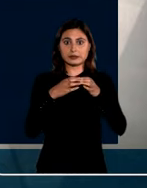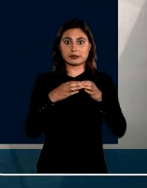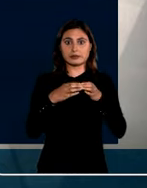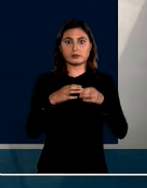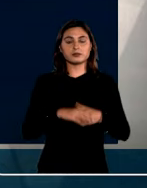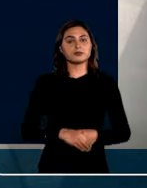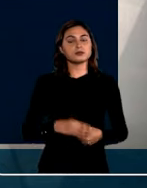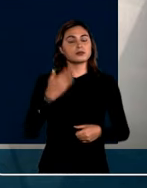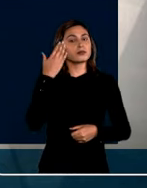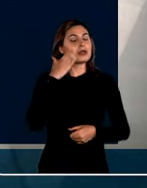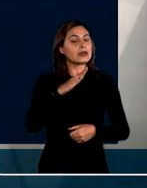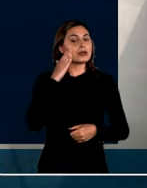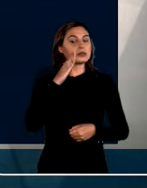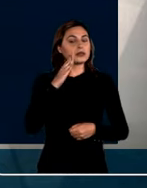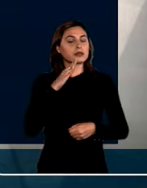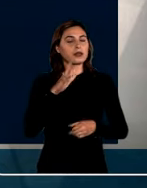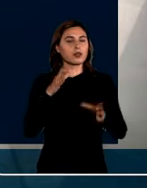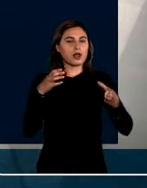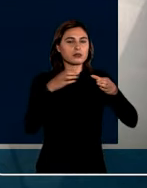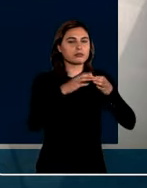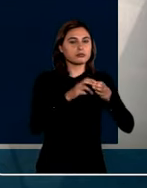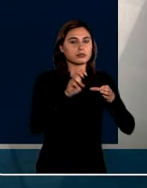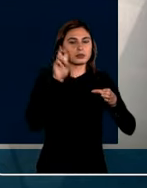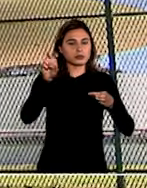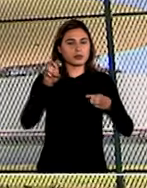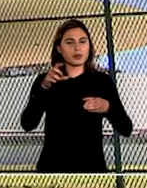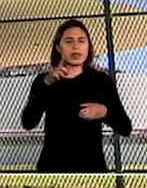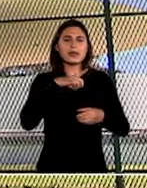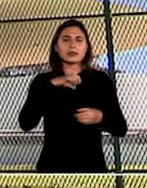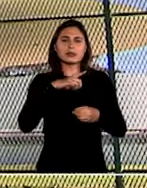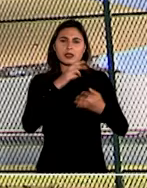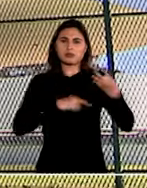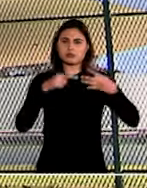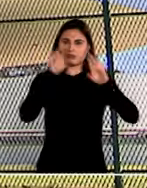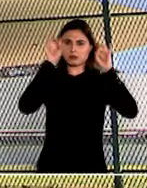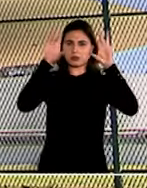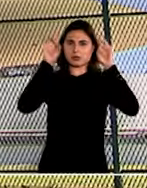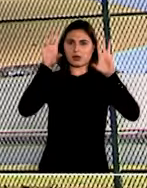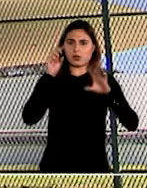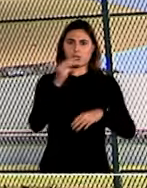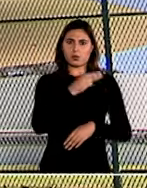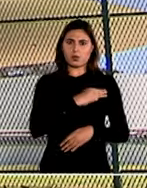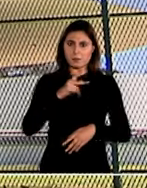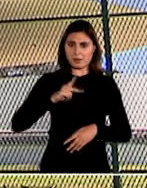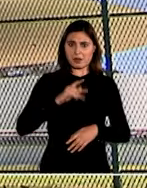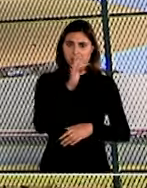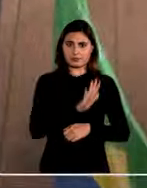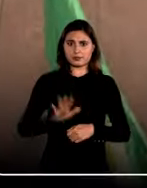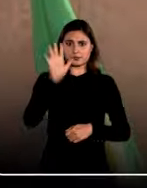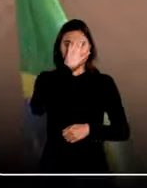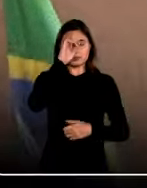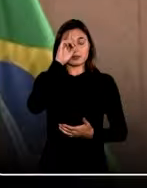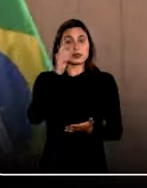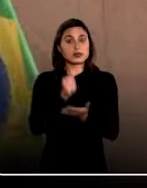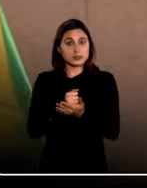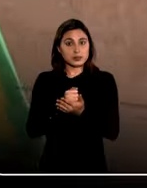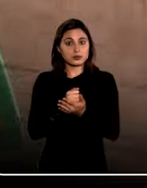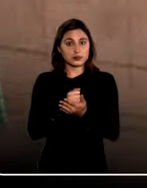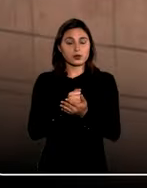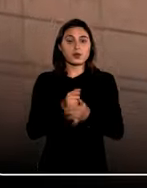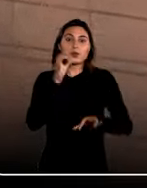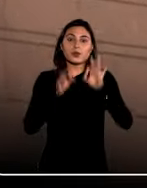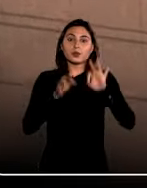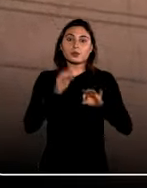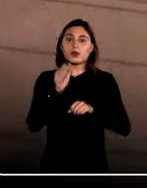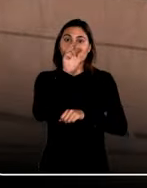Foi estabelecido pela quinta turma ao acolher parcialmente um recurso especial do Ministério Público Federal e determinar que o